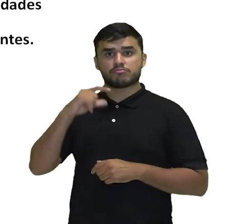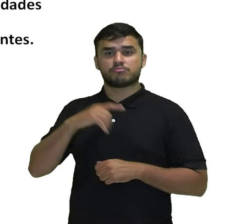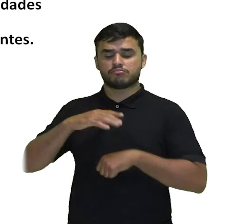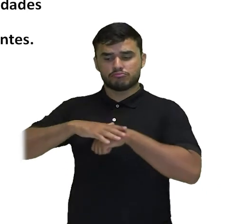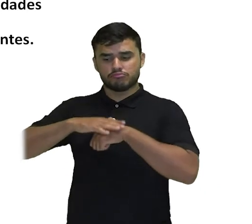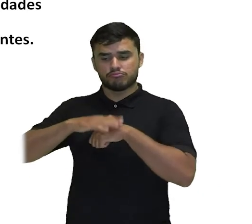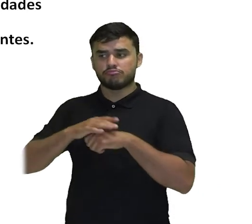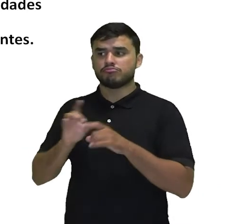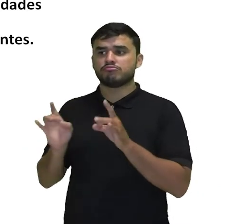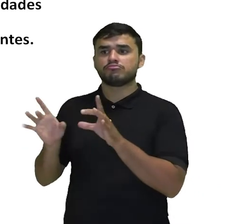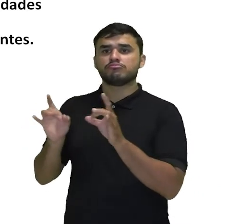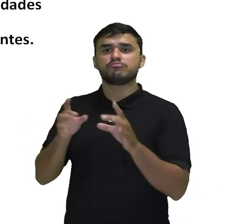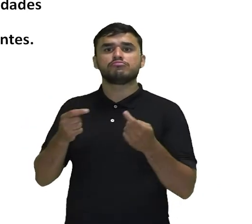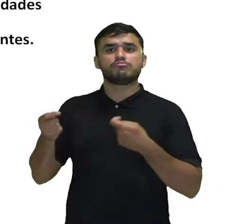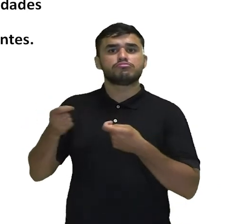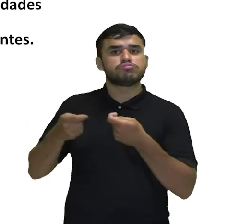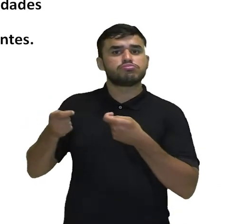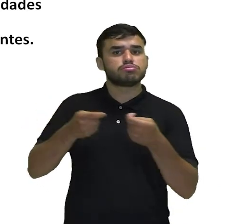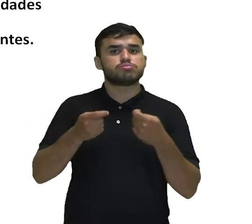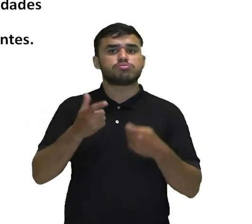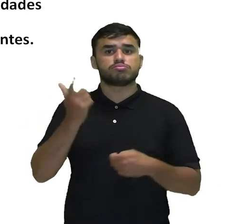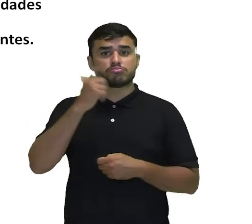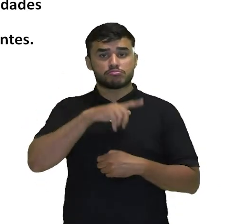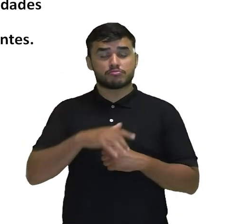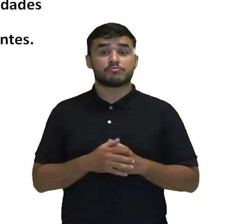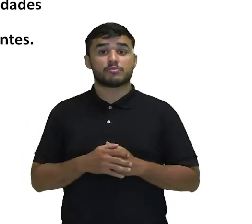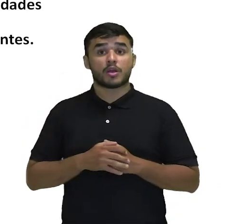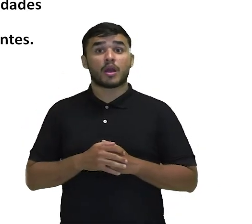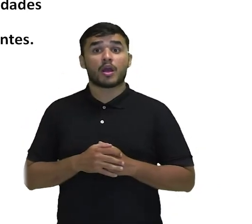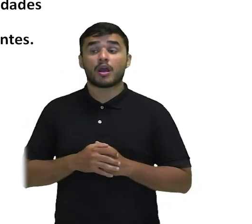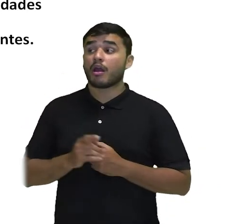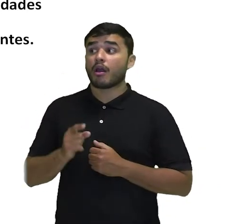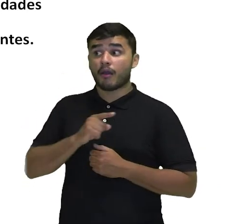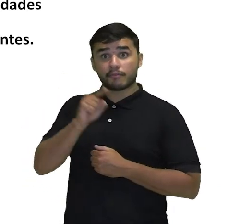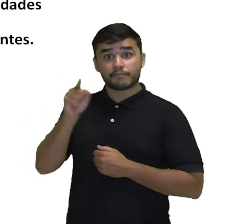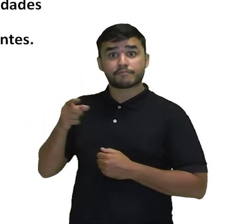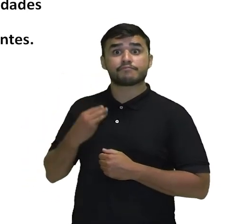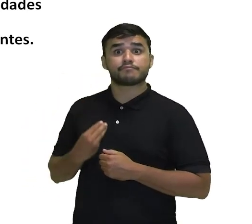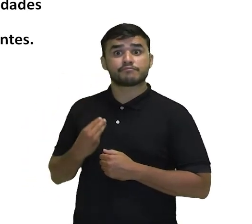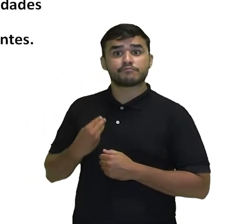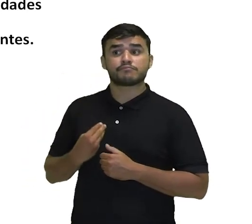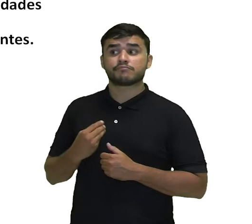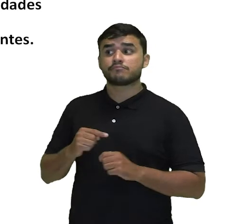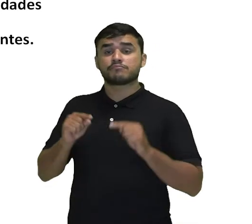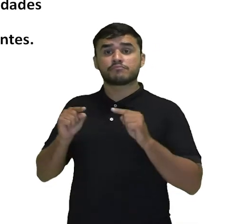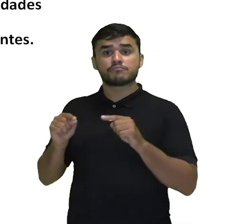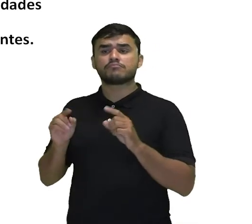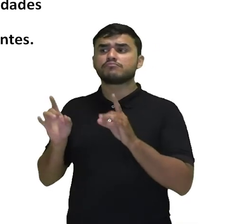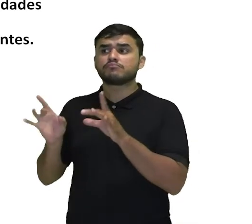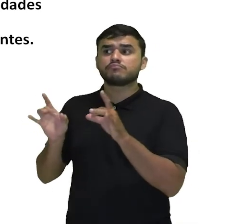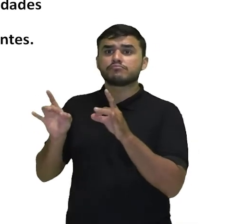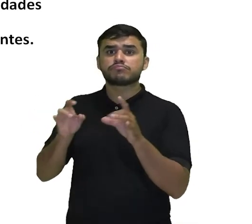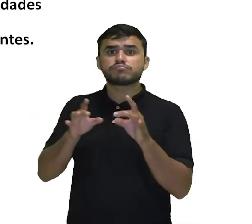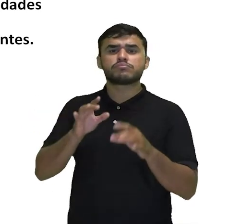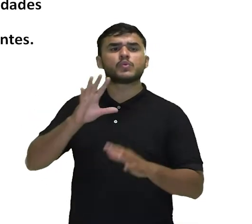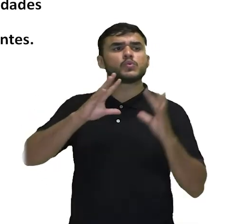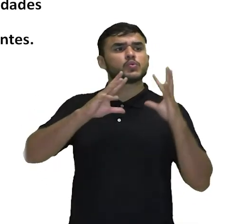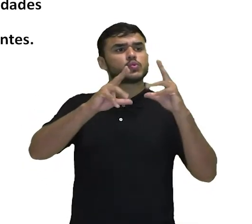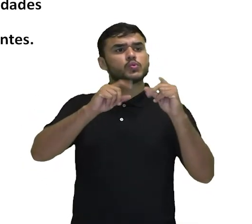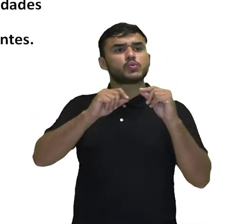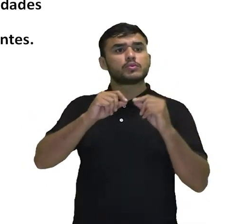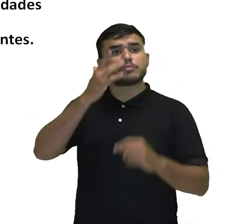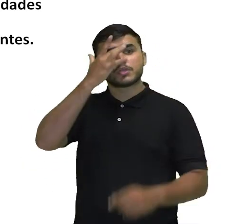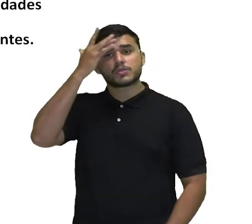autonomia e mobilidade. A sua presença, que fora atestada por viajantes e por missionários